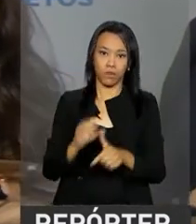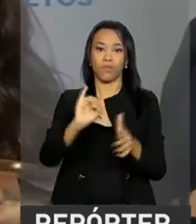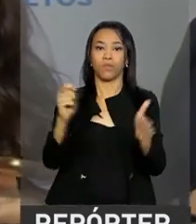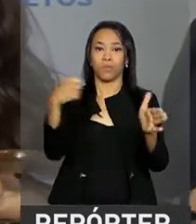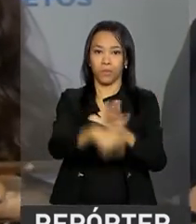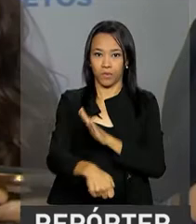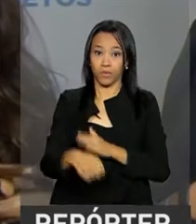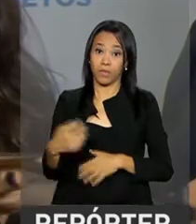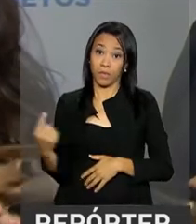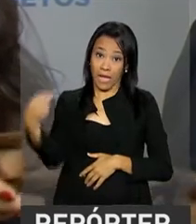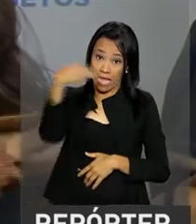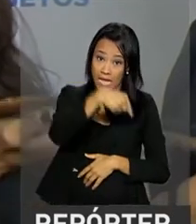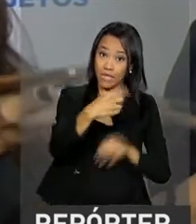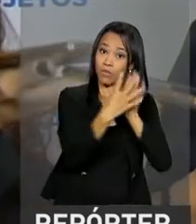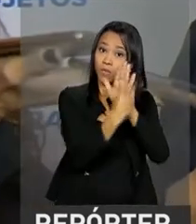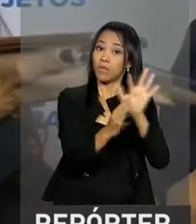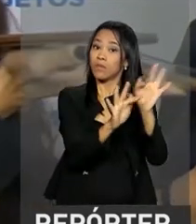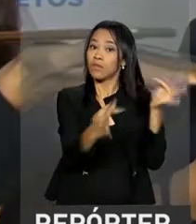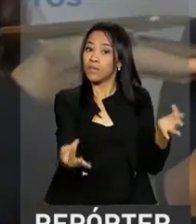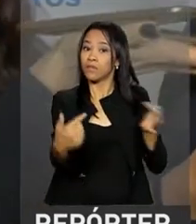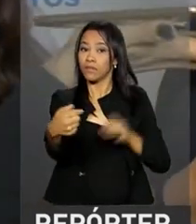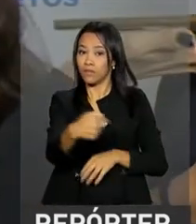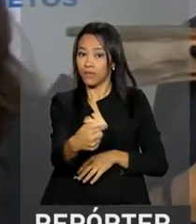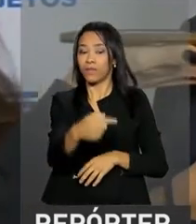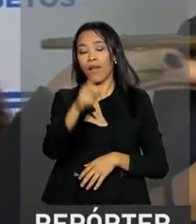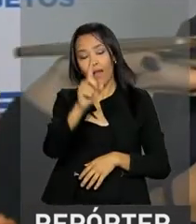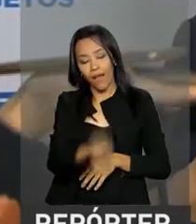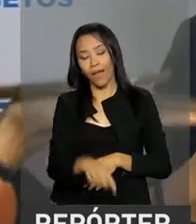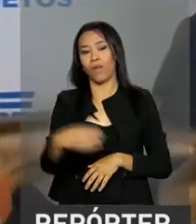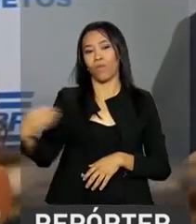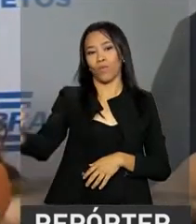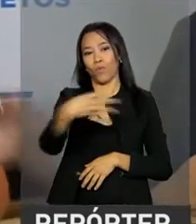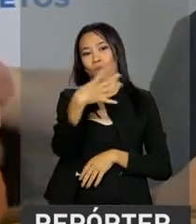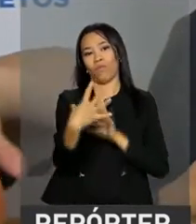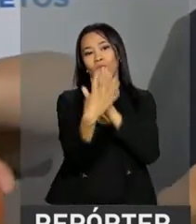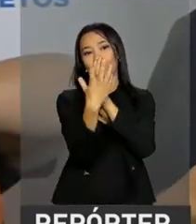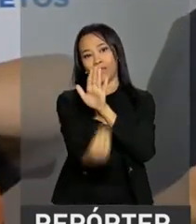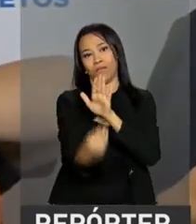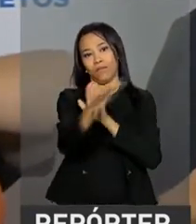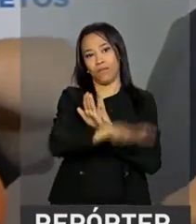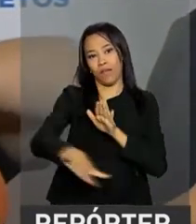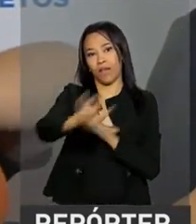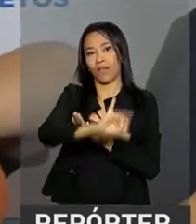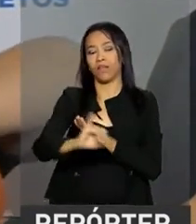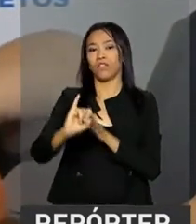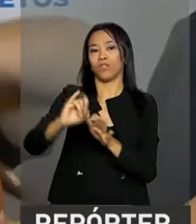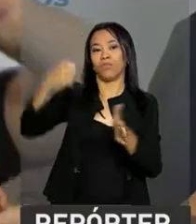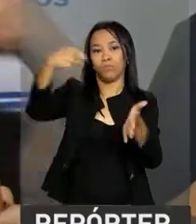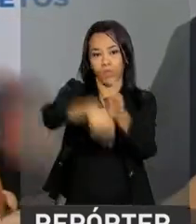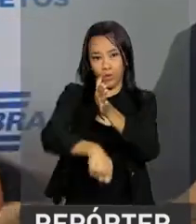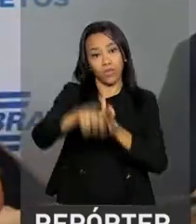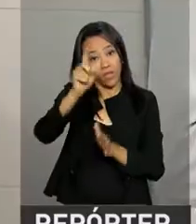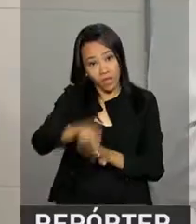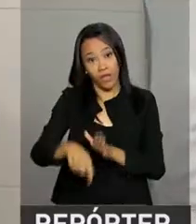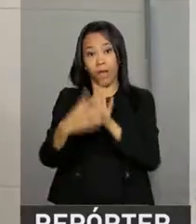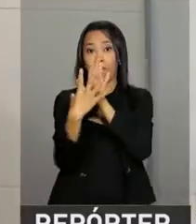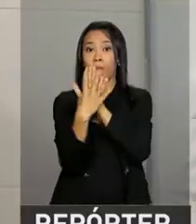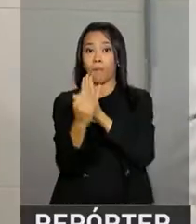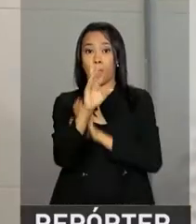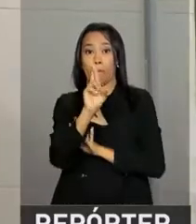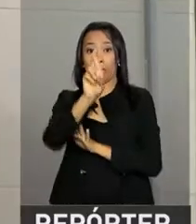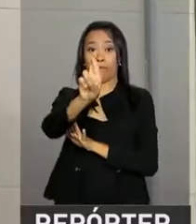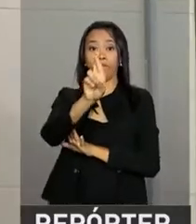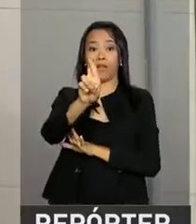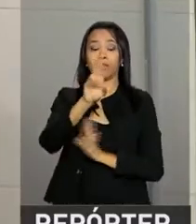o simples é a inovação do sistema tributário e vai servir inclusive como modelo para